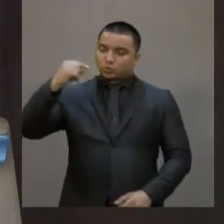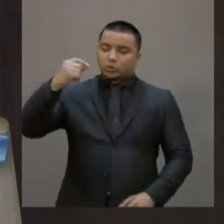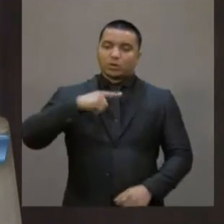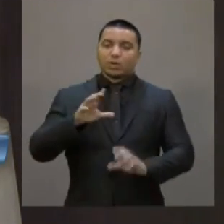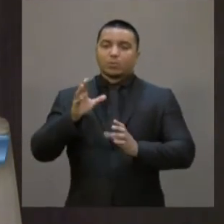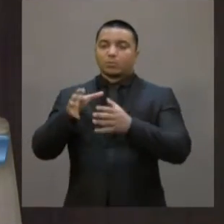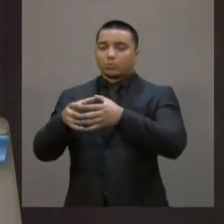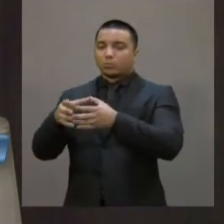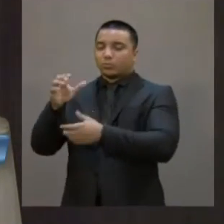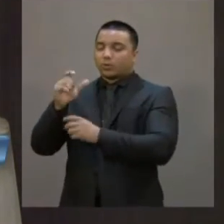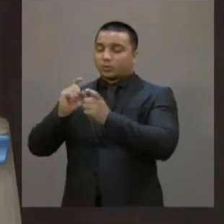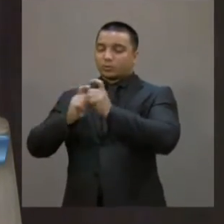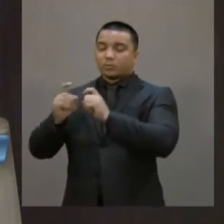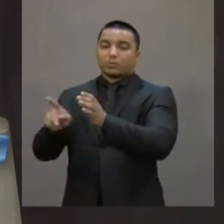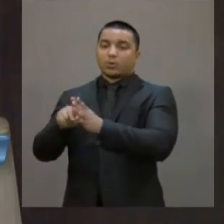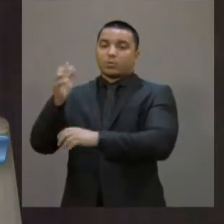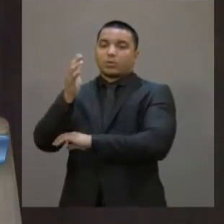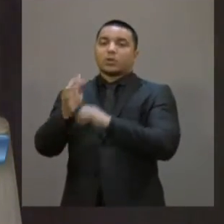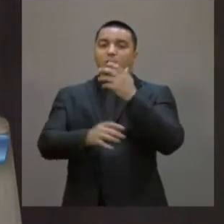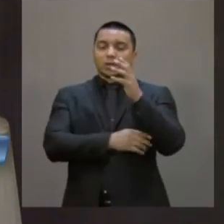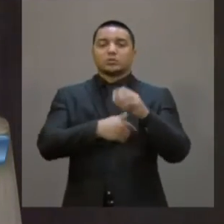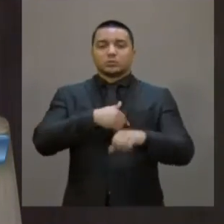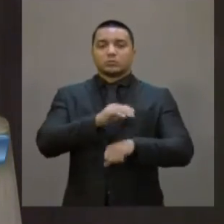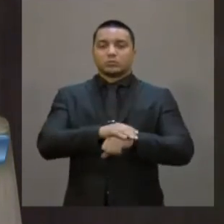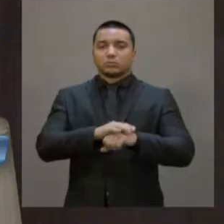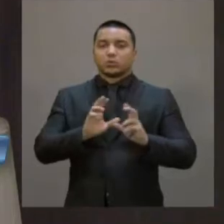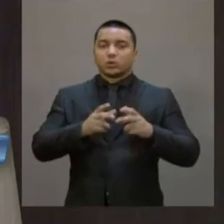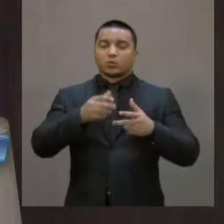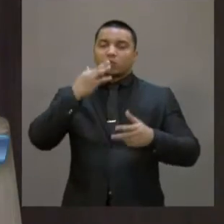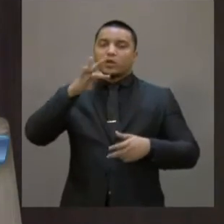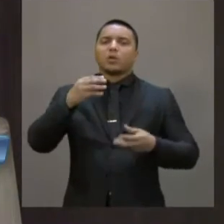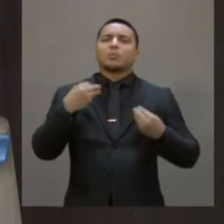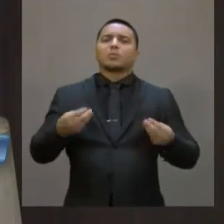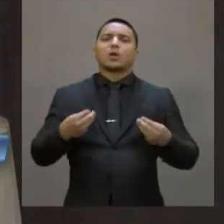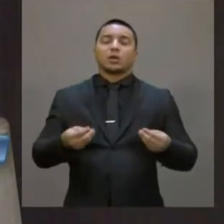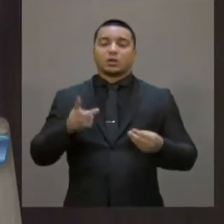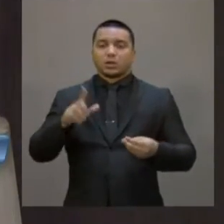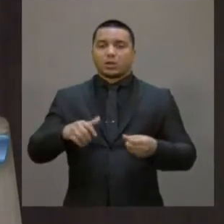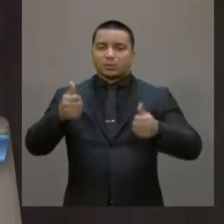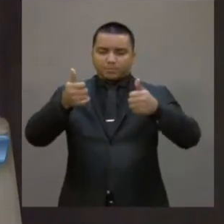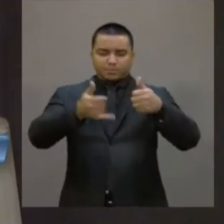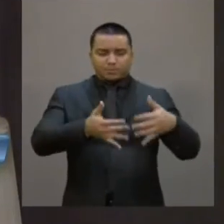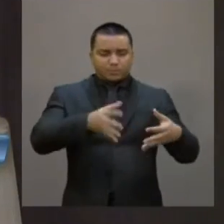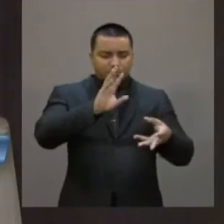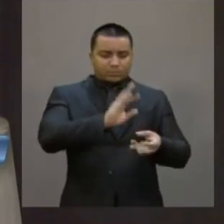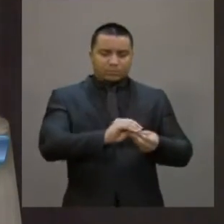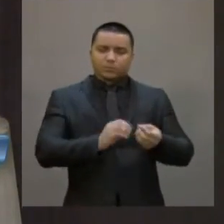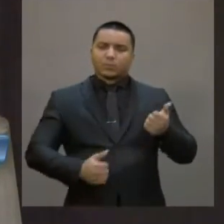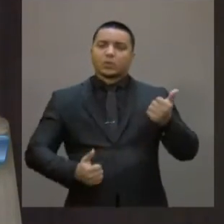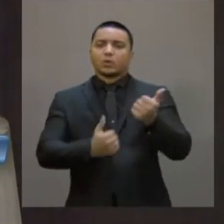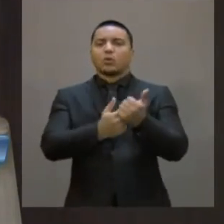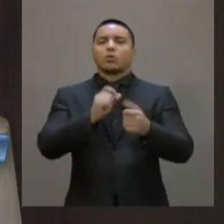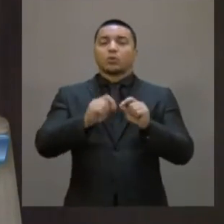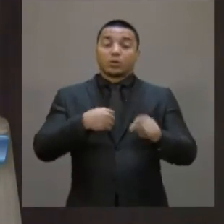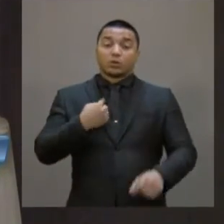Ambiente. Estive lá, fizemos uso da palavra na Câmara Federal para dar uma breve contribuição do que